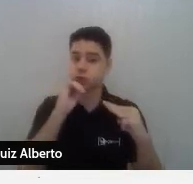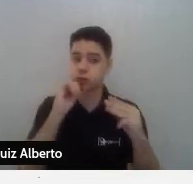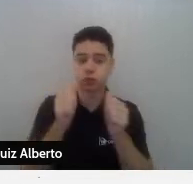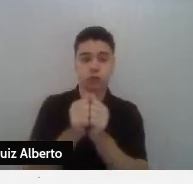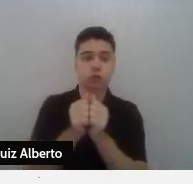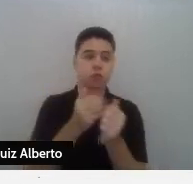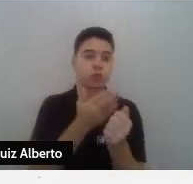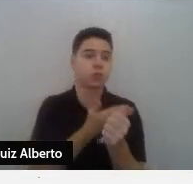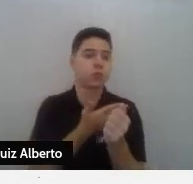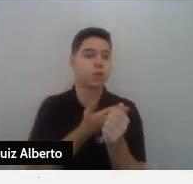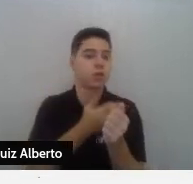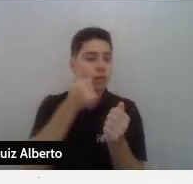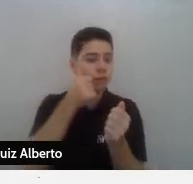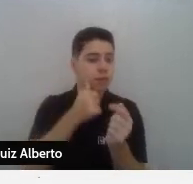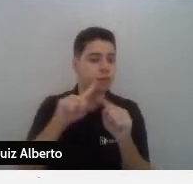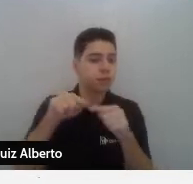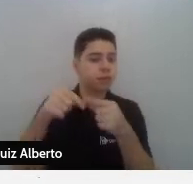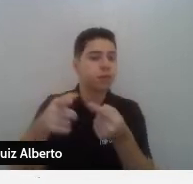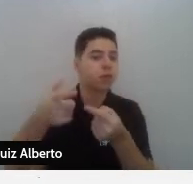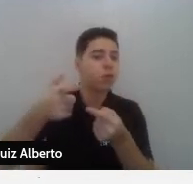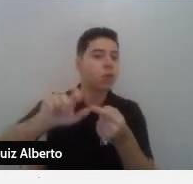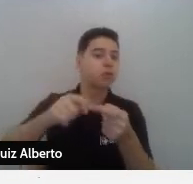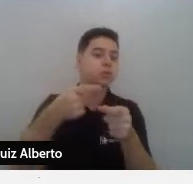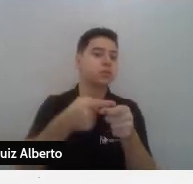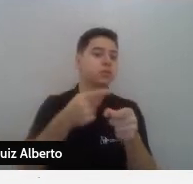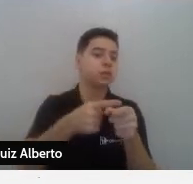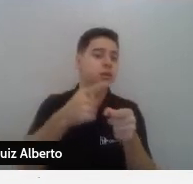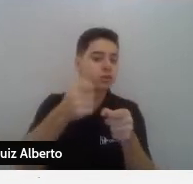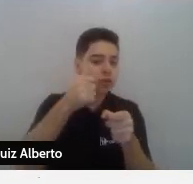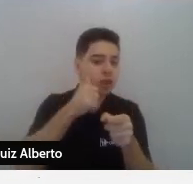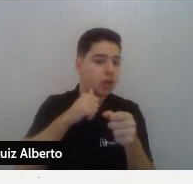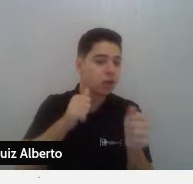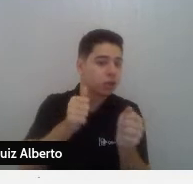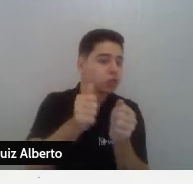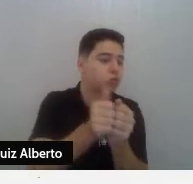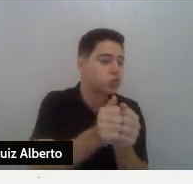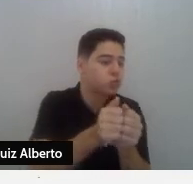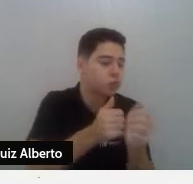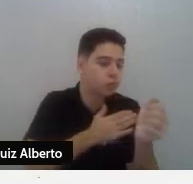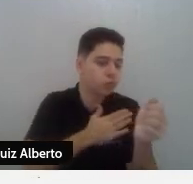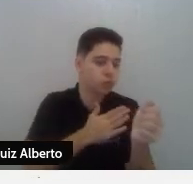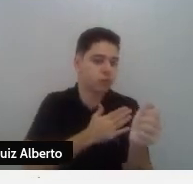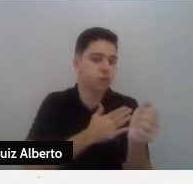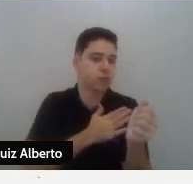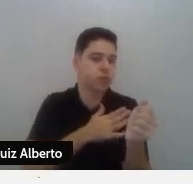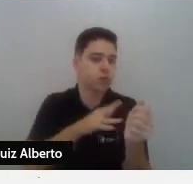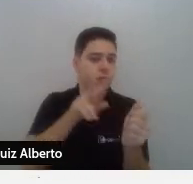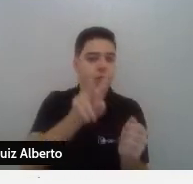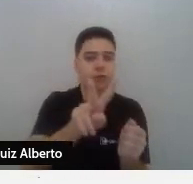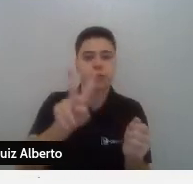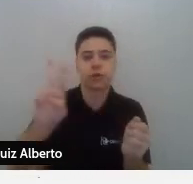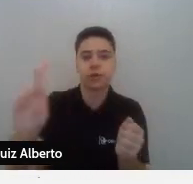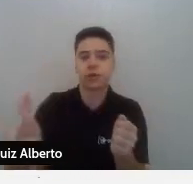amiga, só que essa amiga está em outra cidade. Então, ela iria comigo com uma realidade aumentada, né? Uma realidade mista. Ela